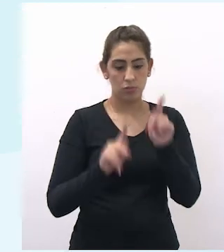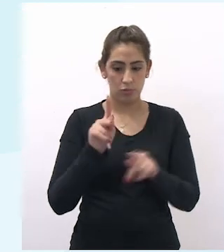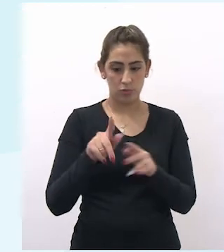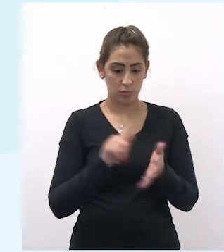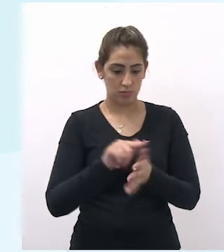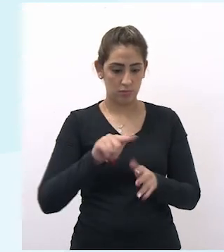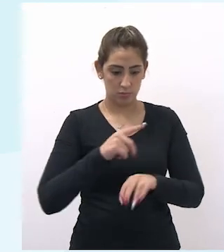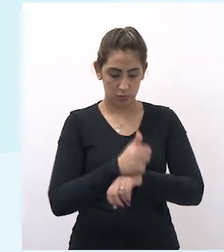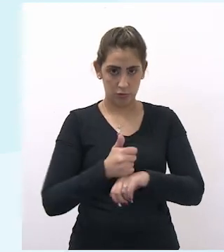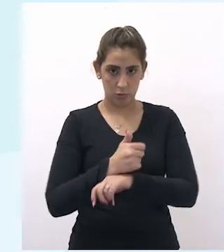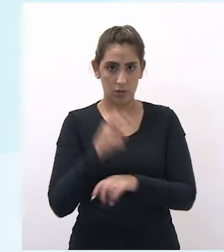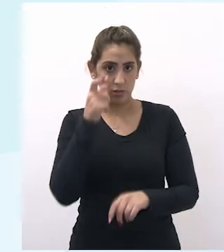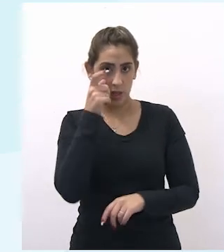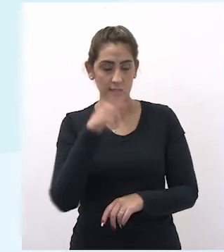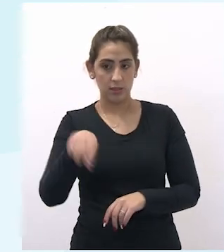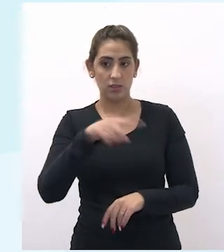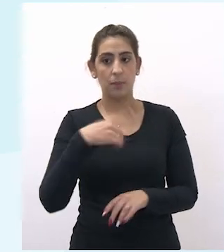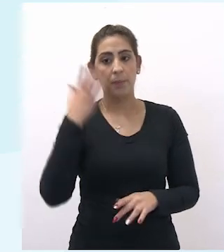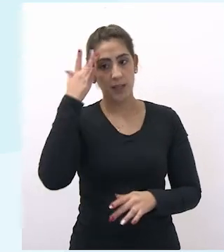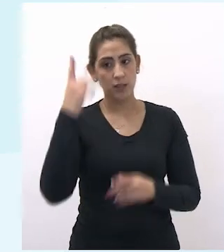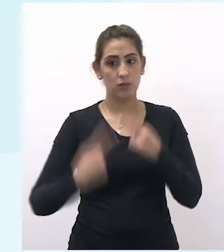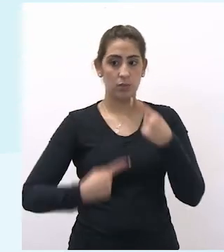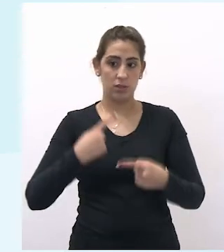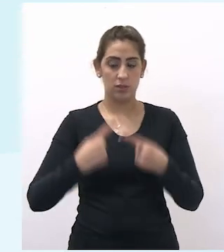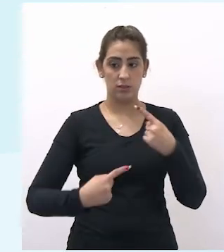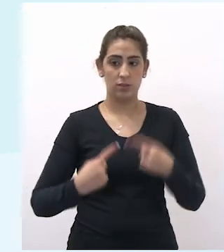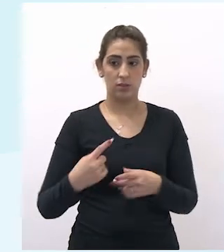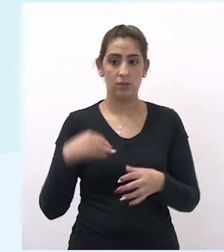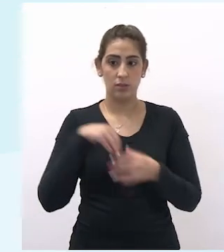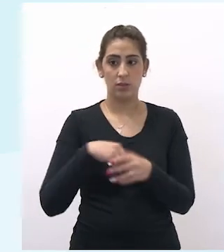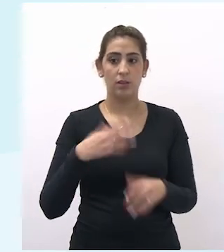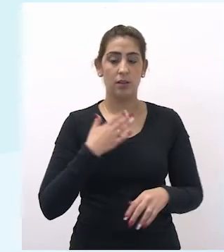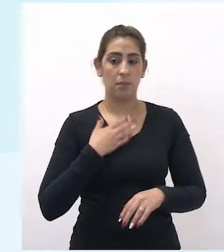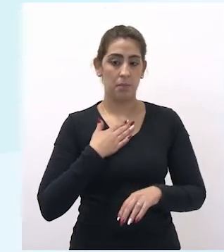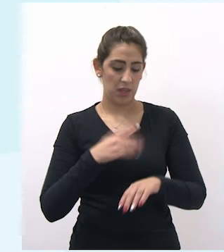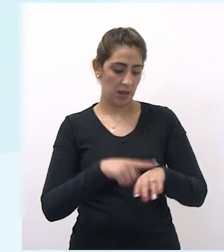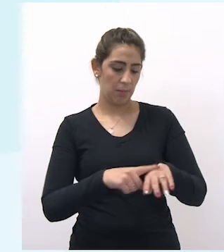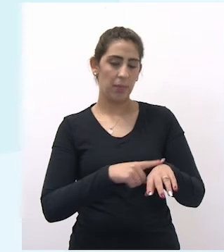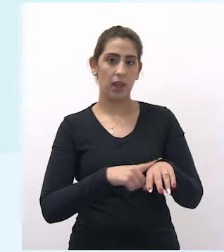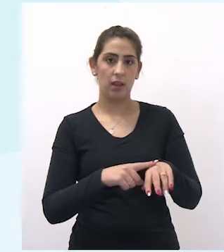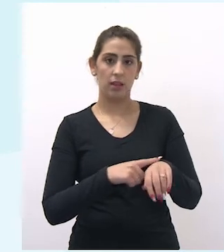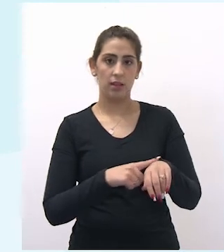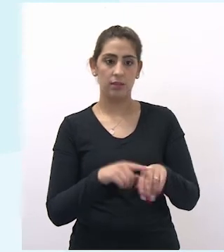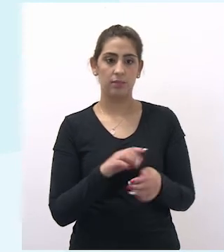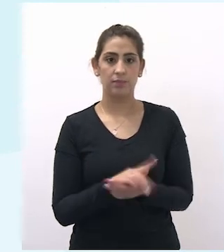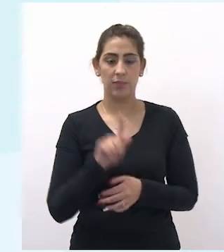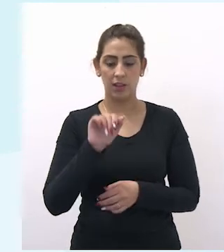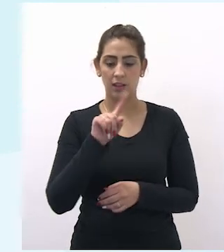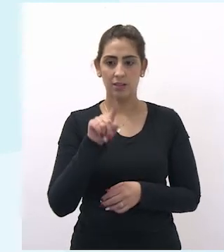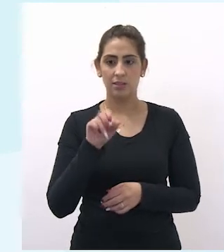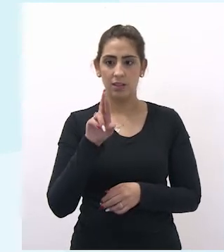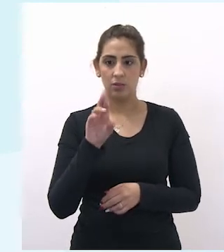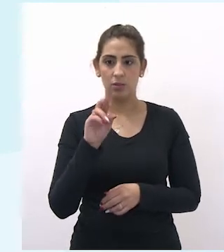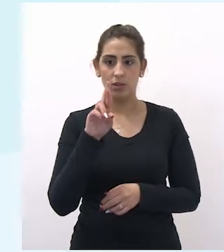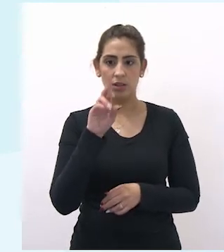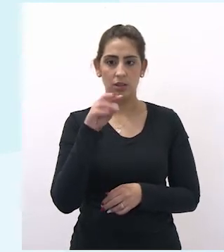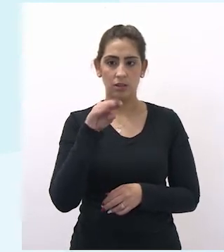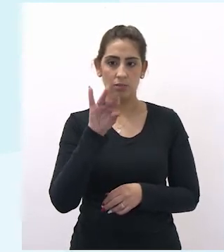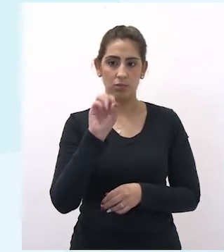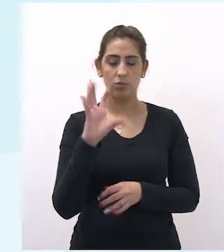Amanhã nós vamos discutir o Na Minha Pele, do Lázaro Ramos, né? Então, estão todos